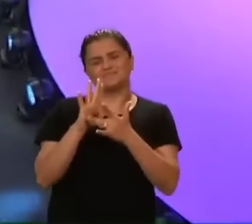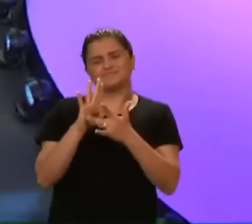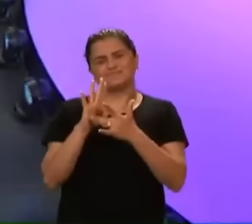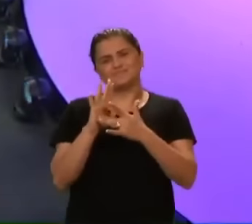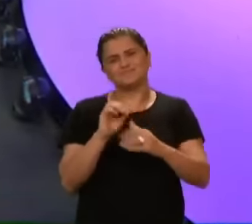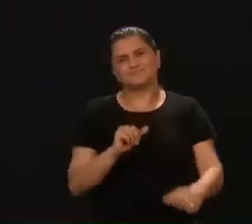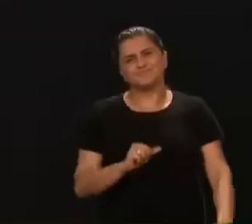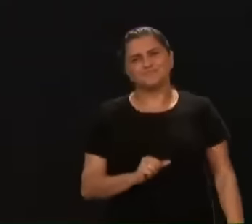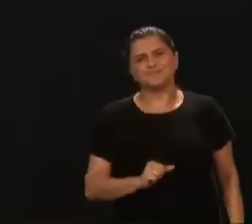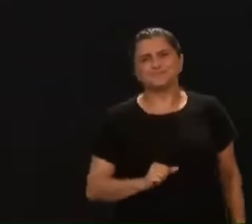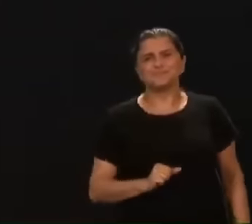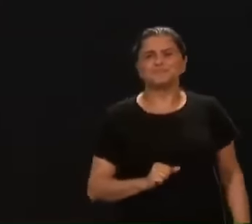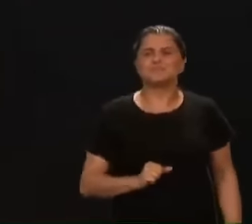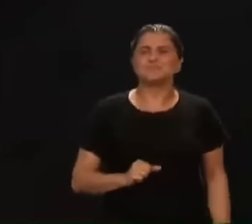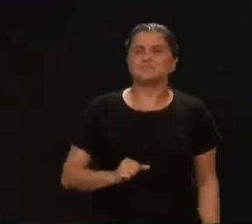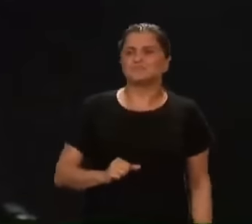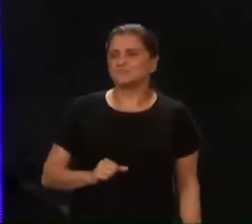aleluia.